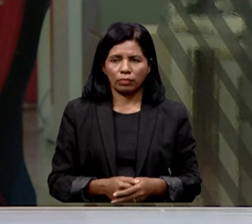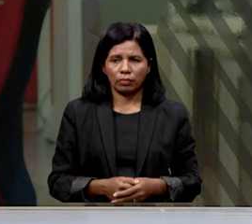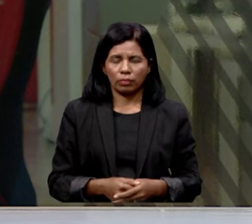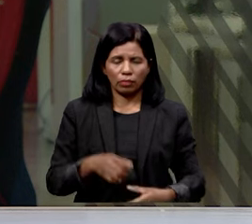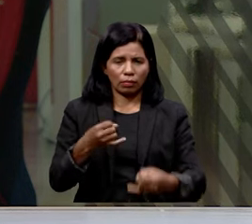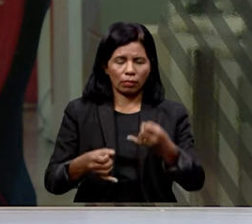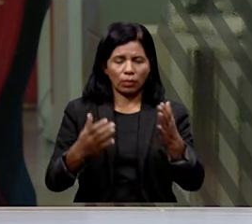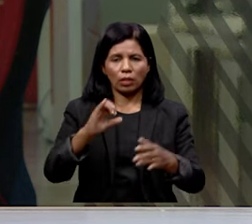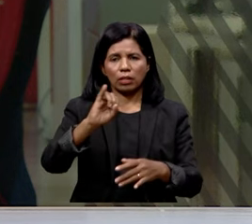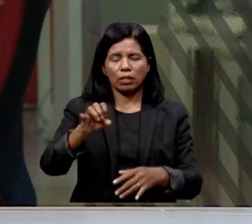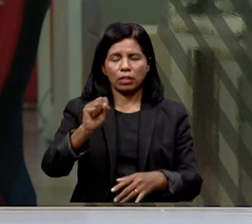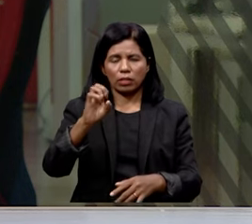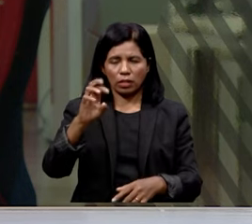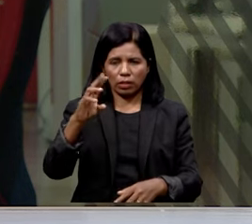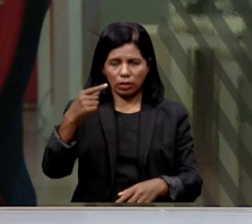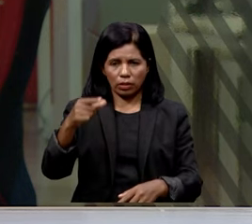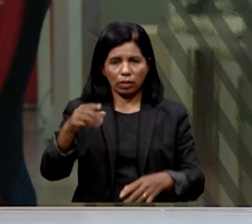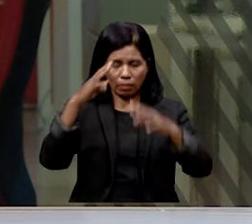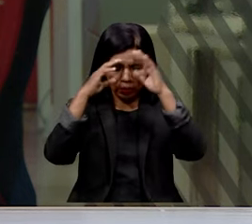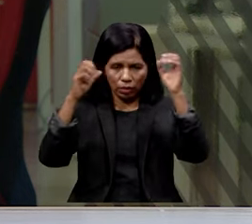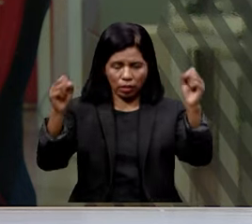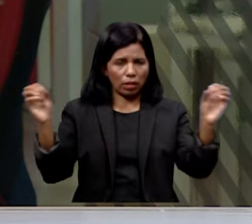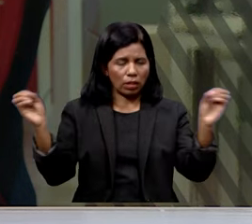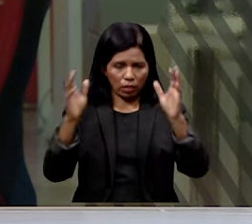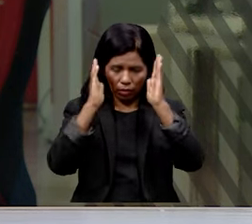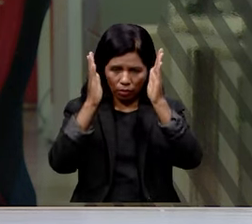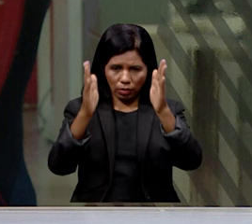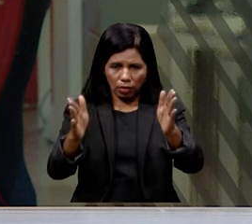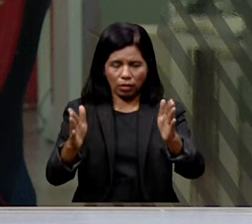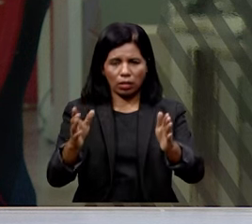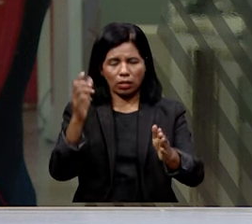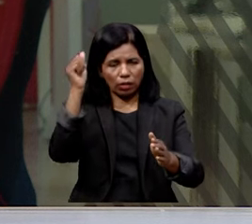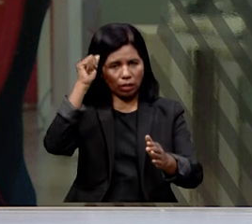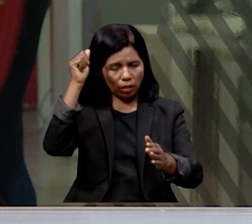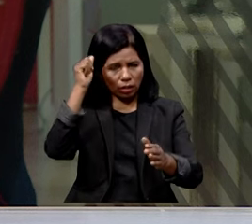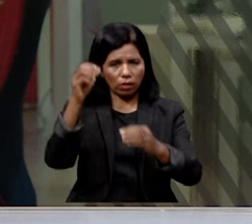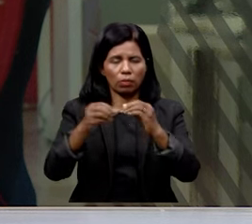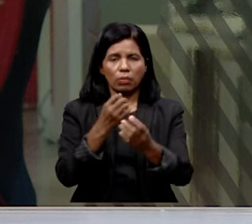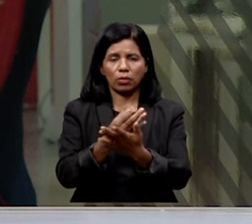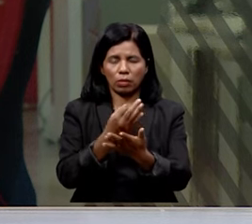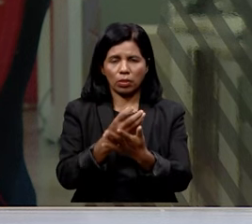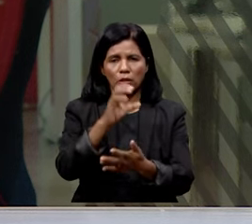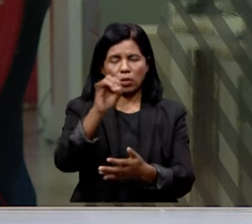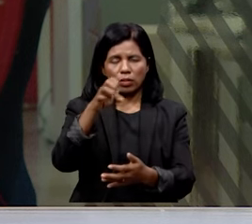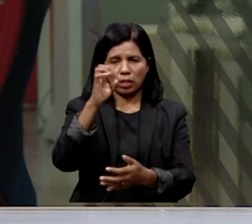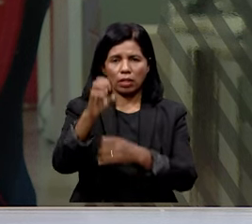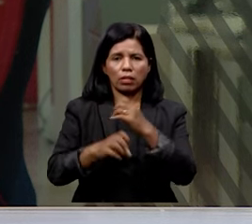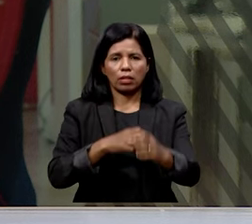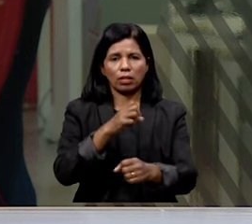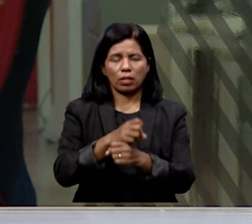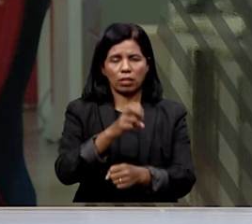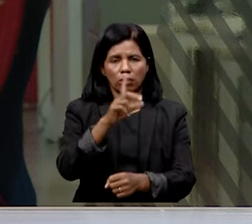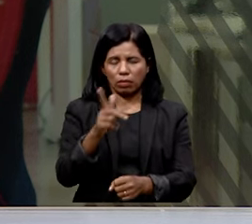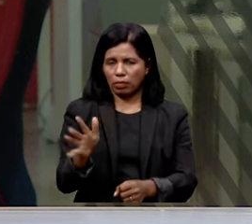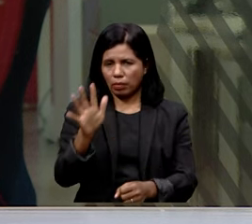Jurista Sérgio Quintas considera que o presidente da República, lá e a seriedade, a tua análise de dia orçamento geral do Estado, tinha rico em rua Ernesto